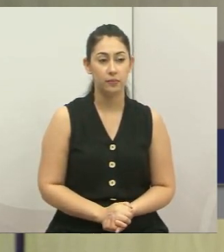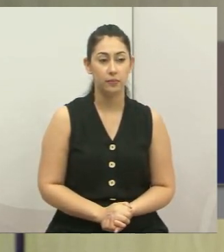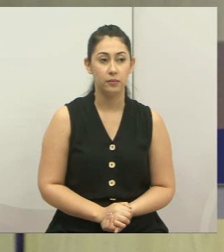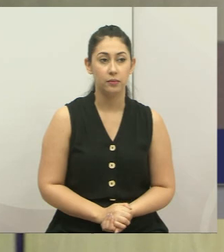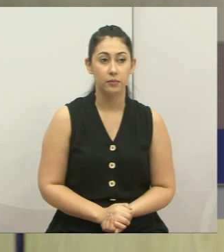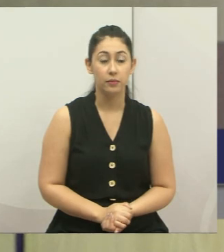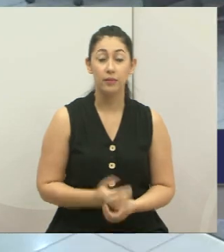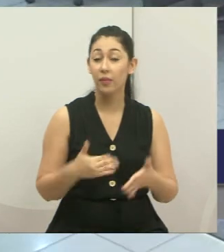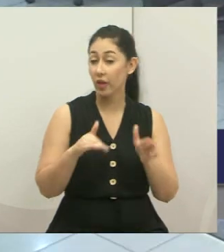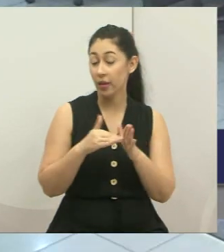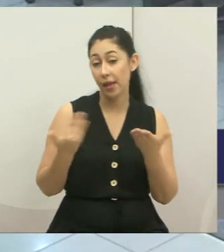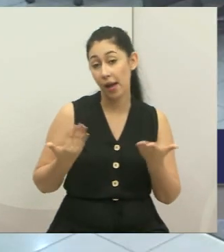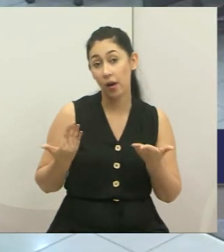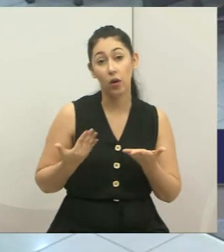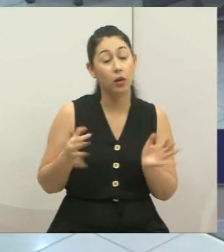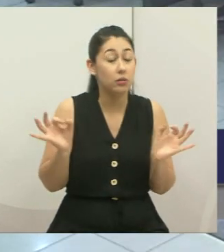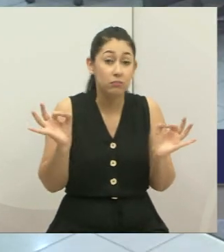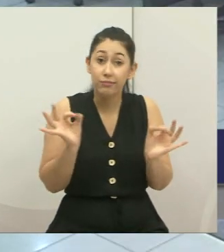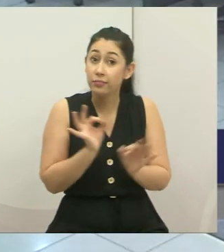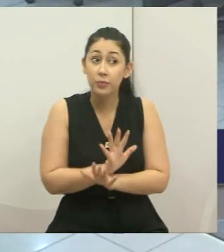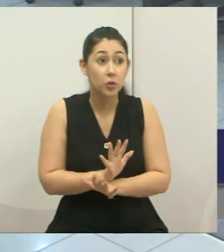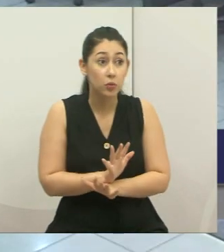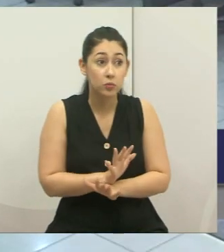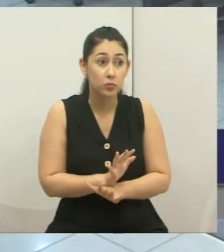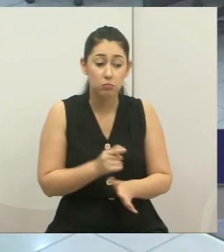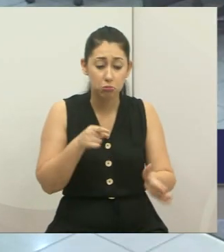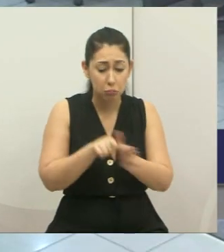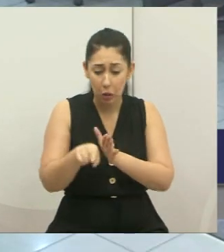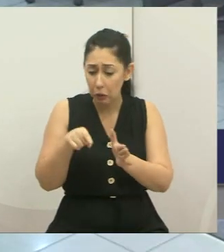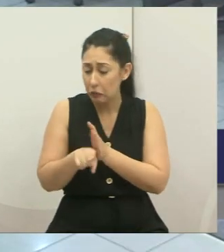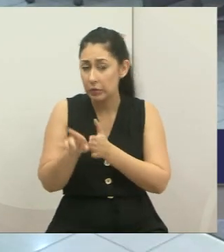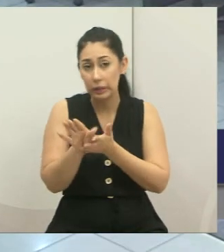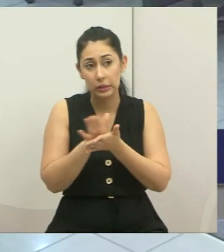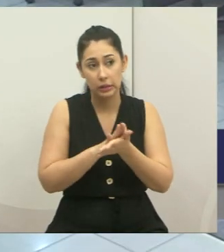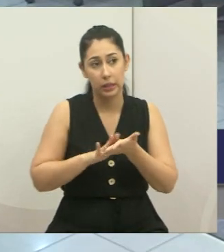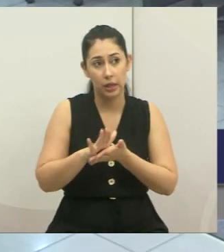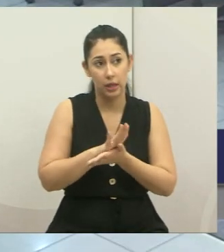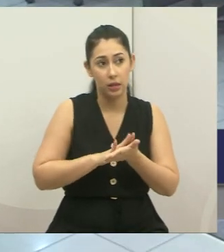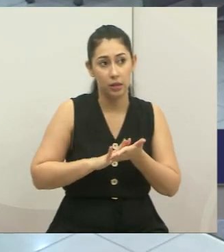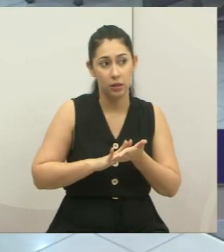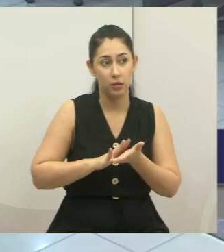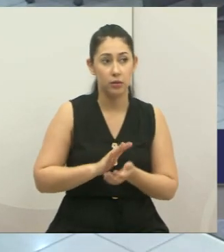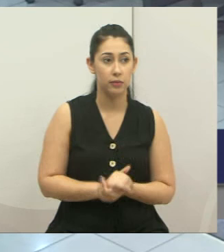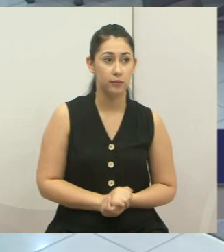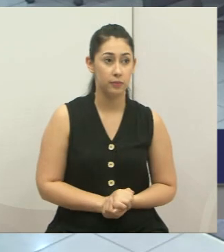Senhores, até o momento, nós não temos novos questionamentos aqui pelo chat.